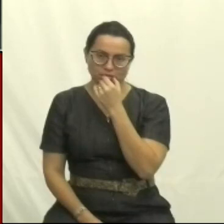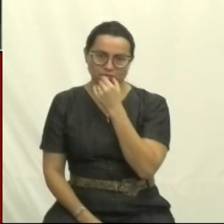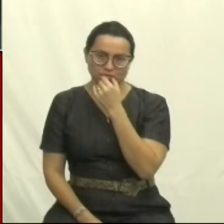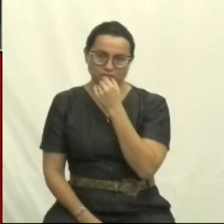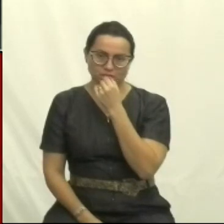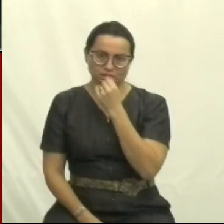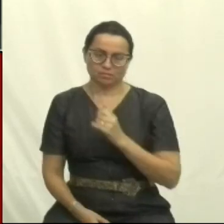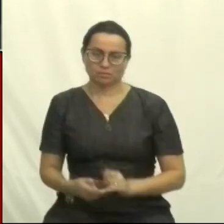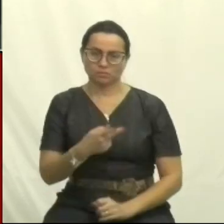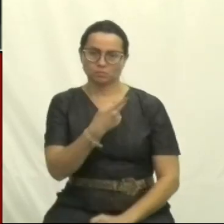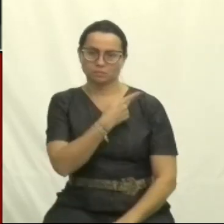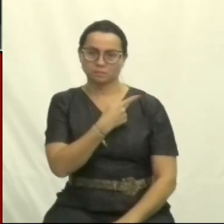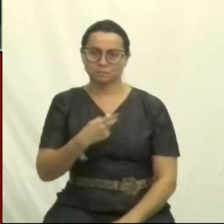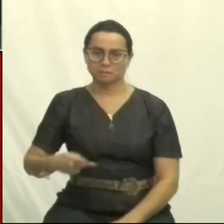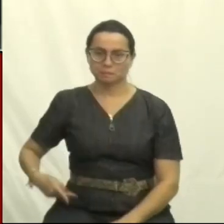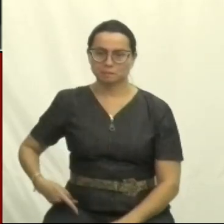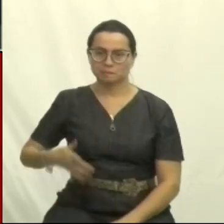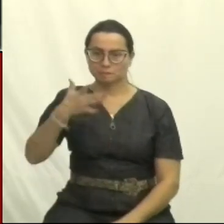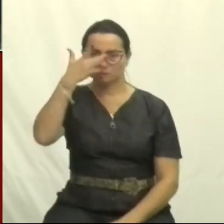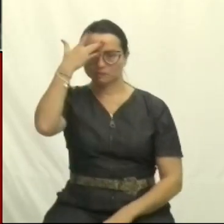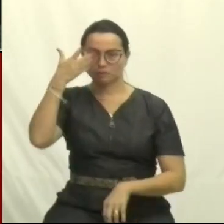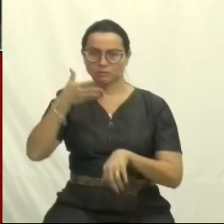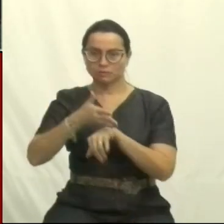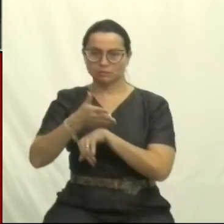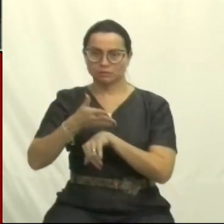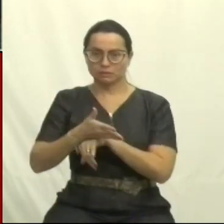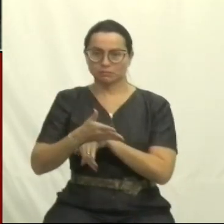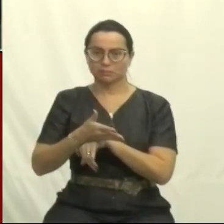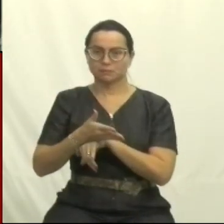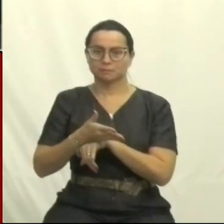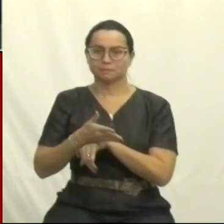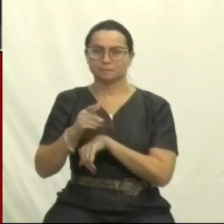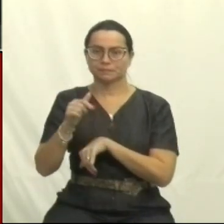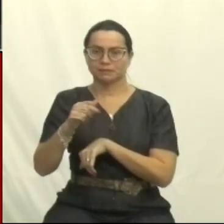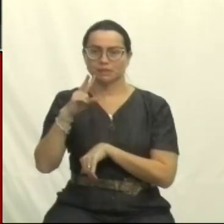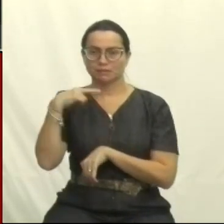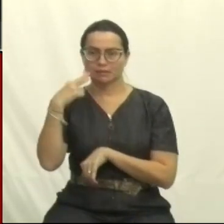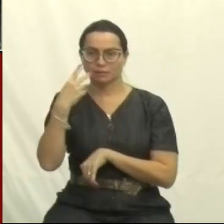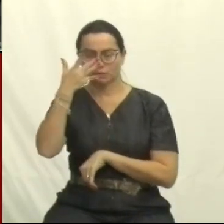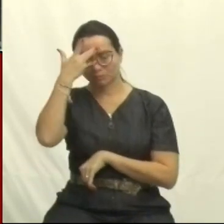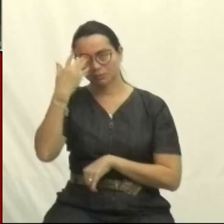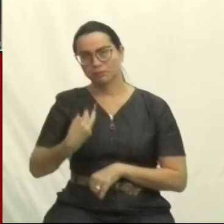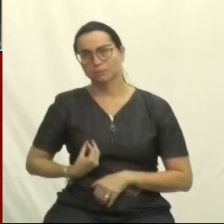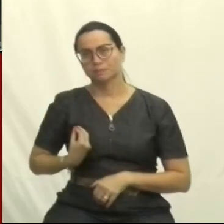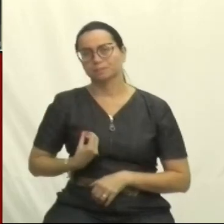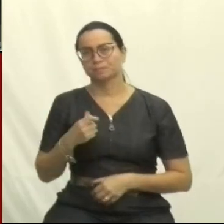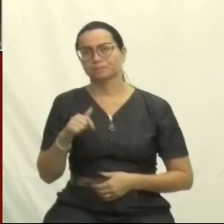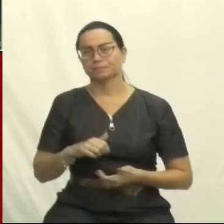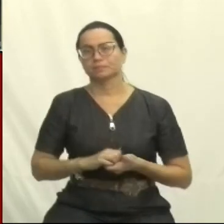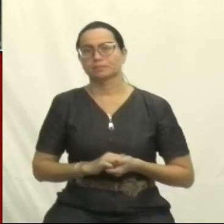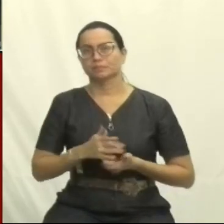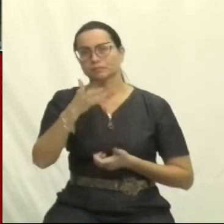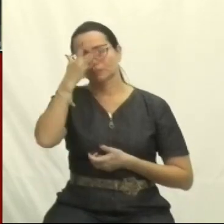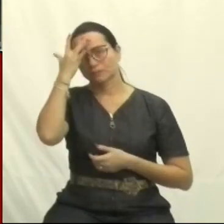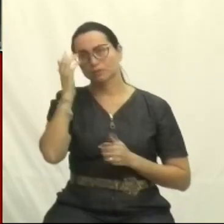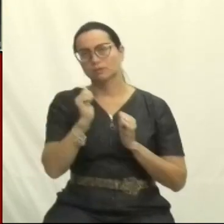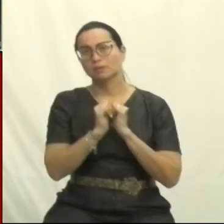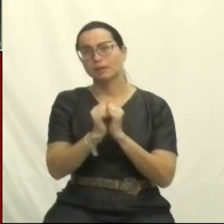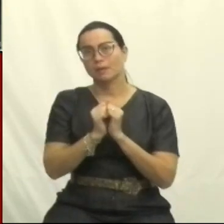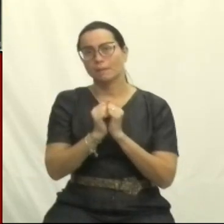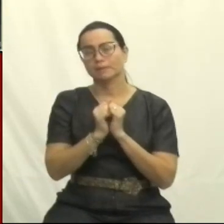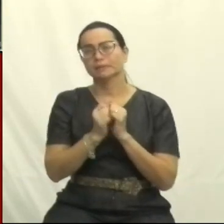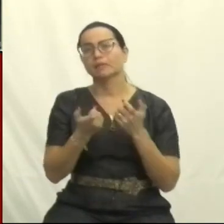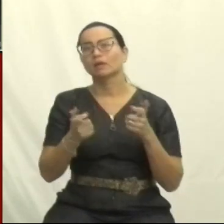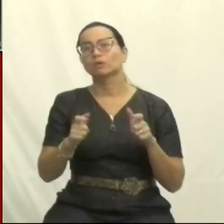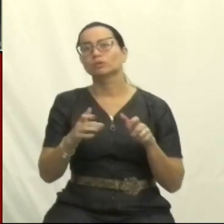Senhor presidente, membros da mesa, senhores vereadores, vereadoras, público presente, pessoal que nos acompanha pelas redes